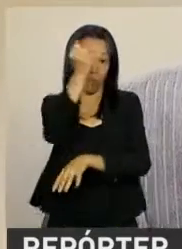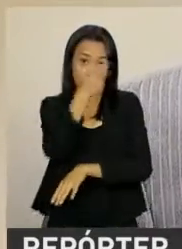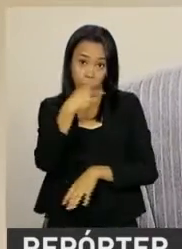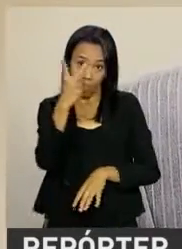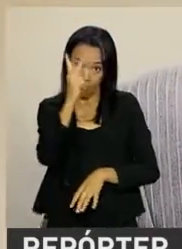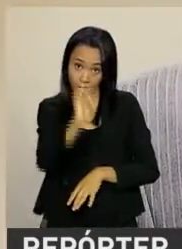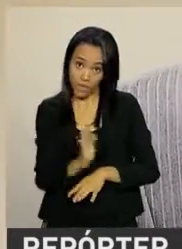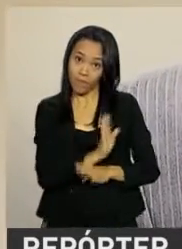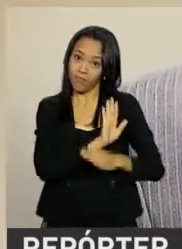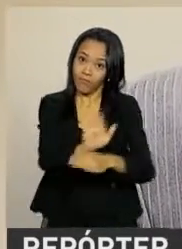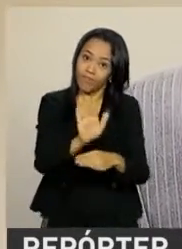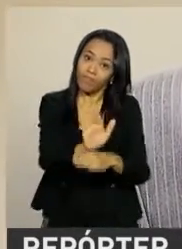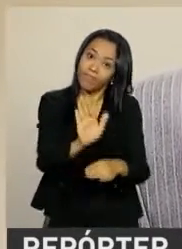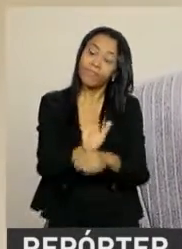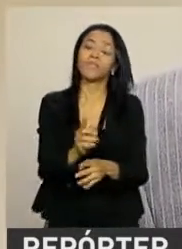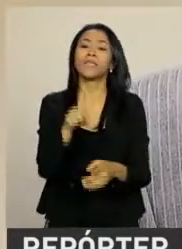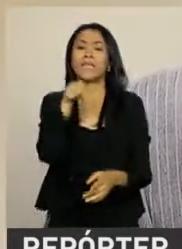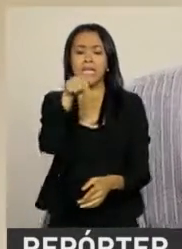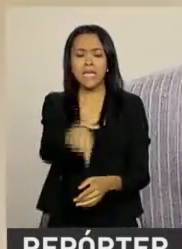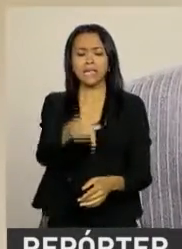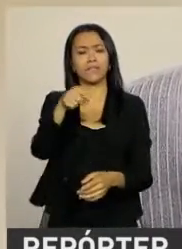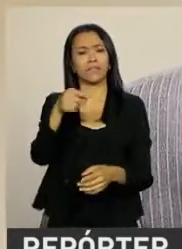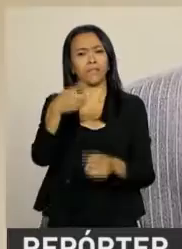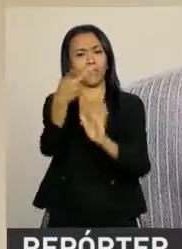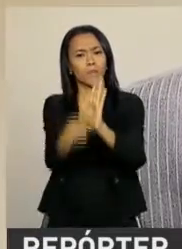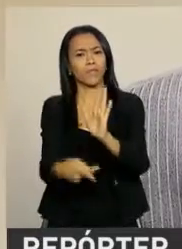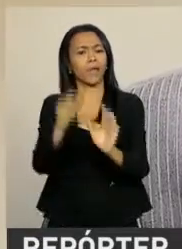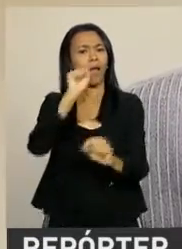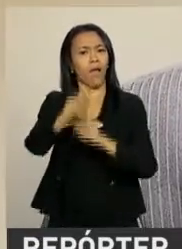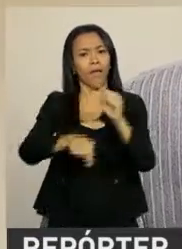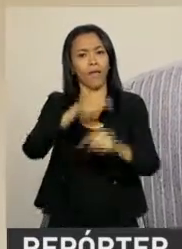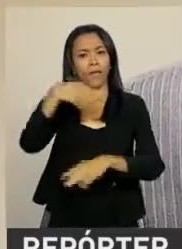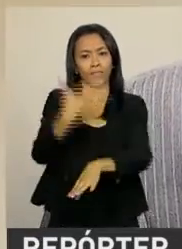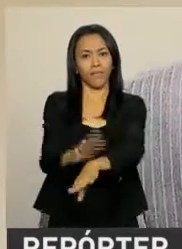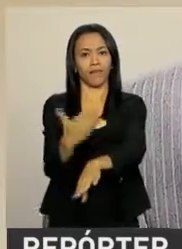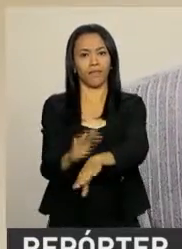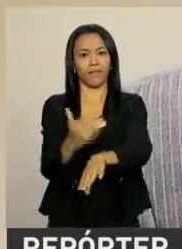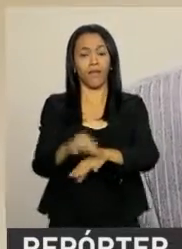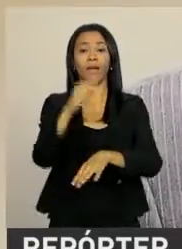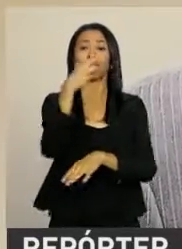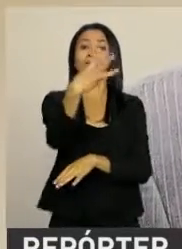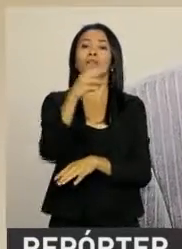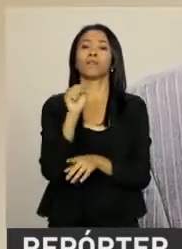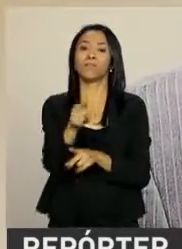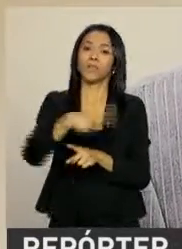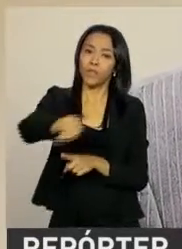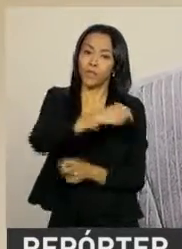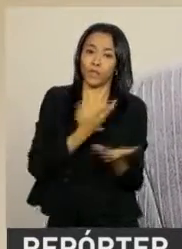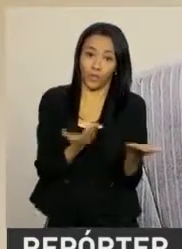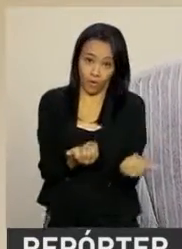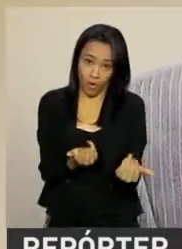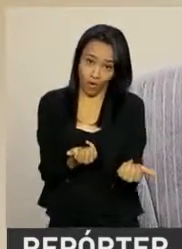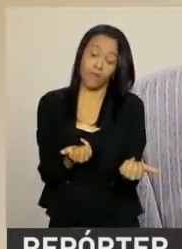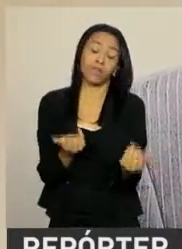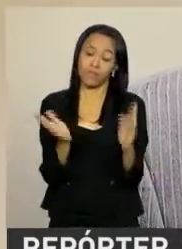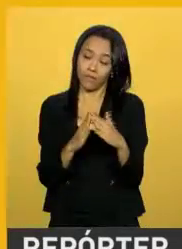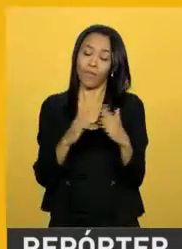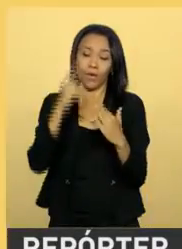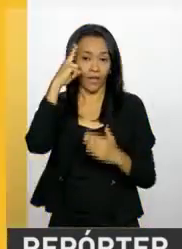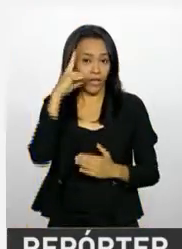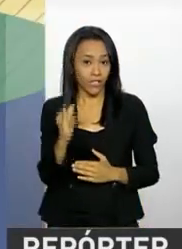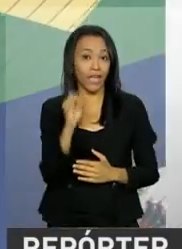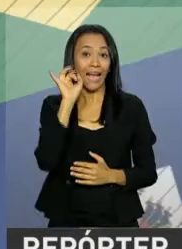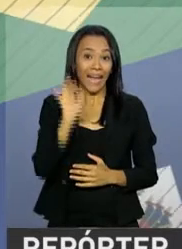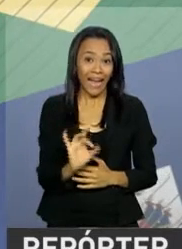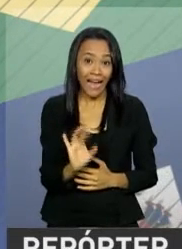expectativa é que ele permita a capacitação de cerca de três mil jovens haitianos a cada ano